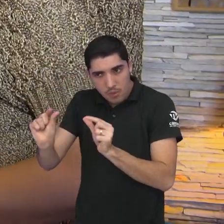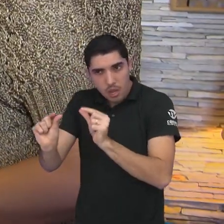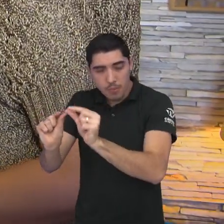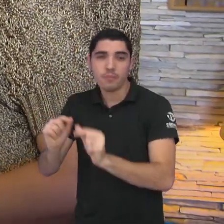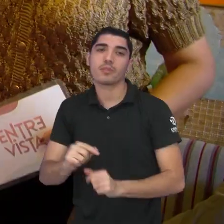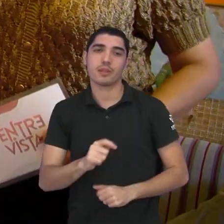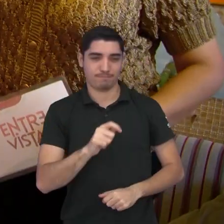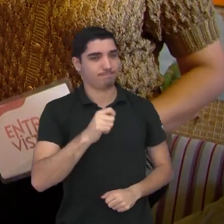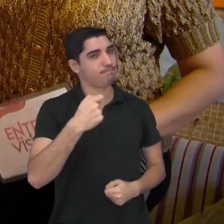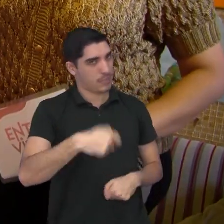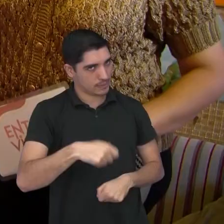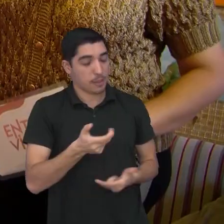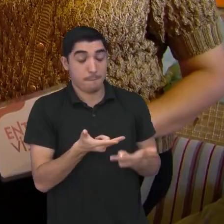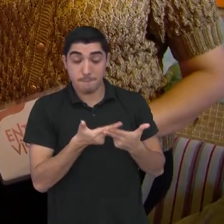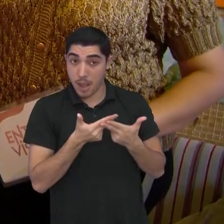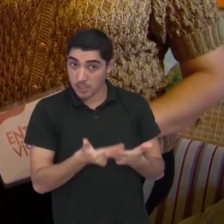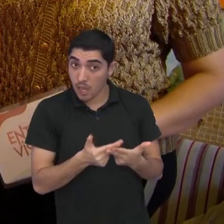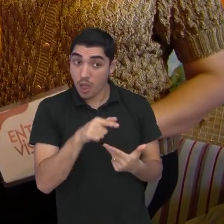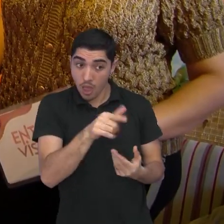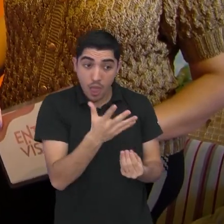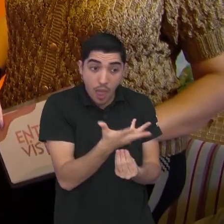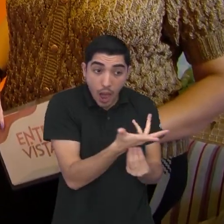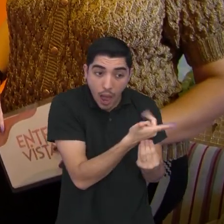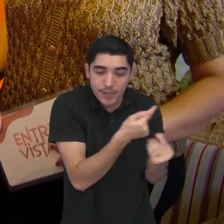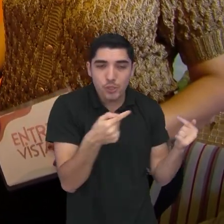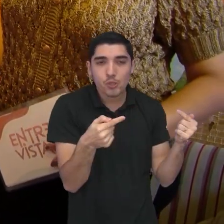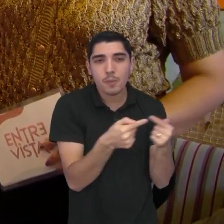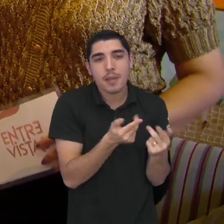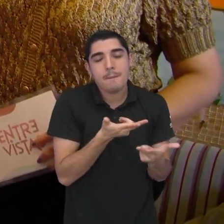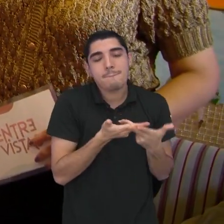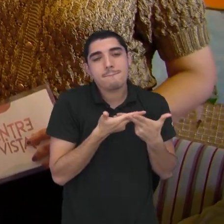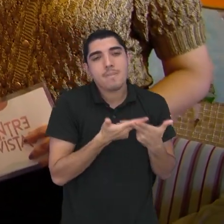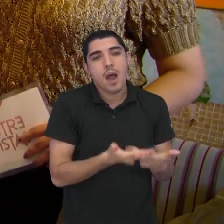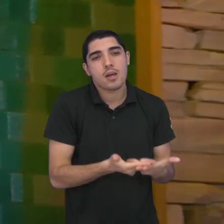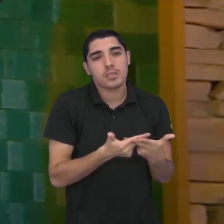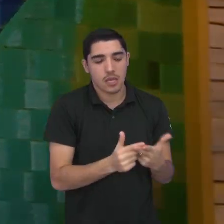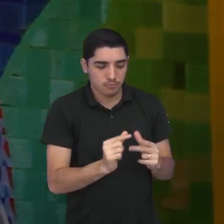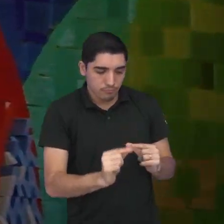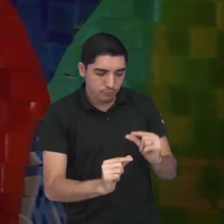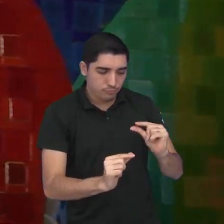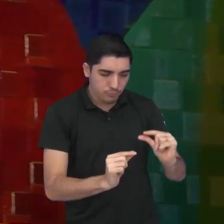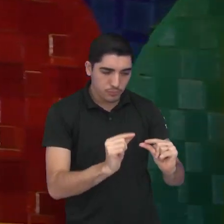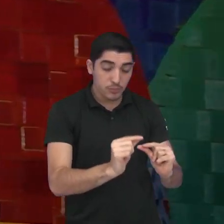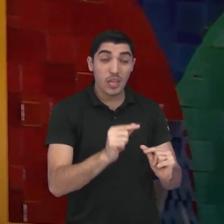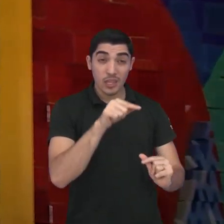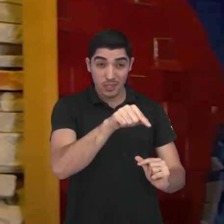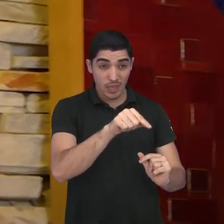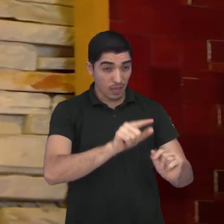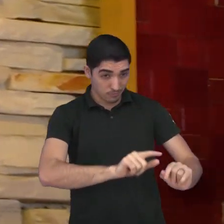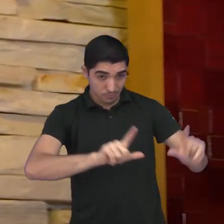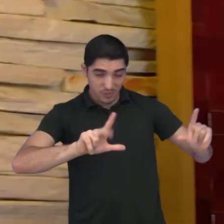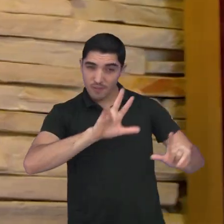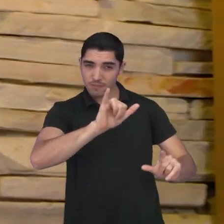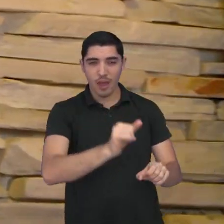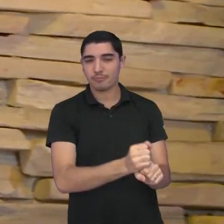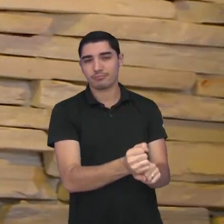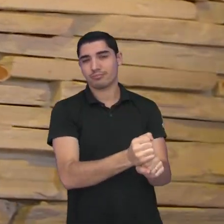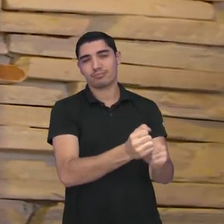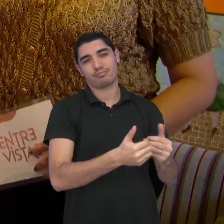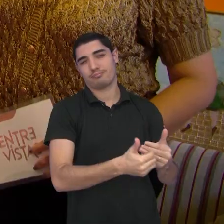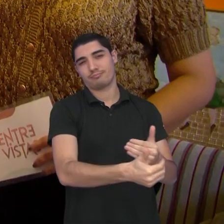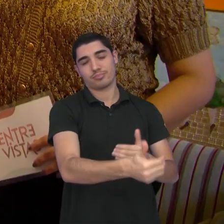paciência. Tem. É a arte da paciência. É a arte das musas feito com material que duram eternidade. Essa